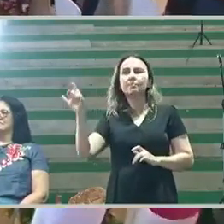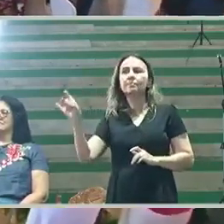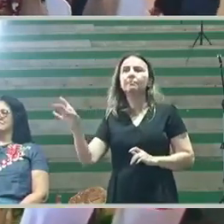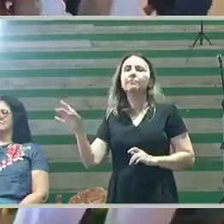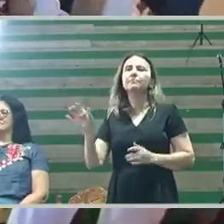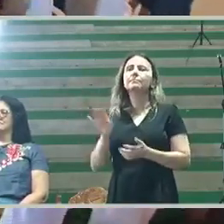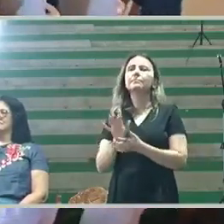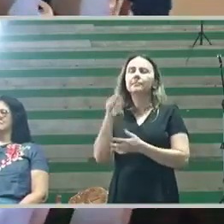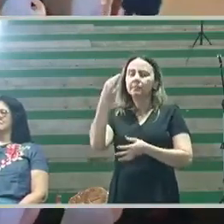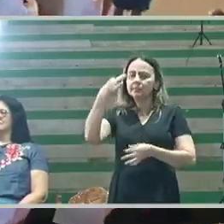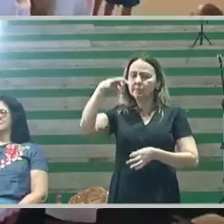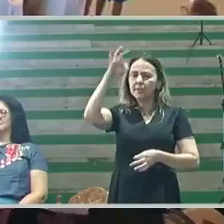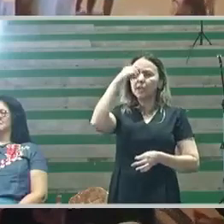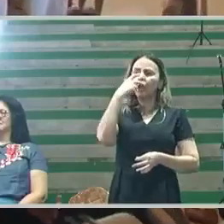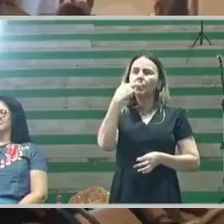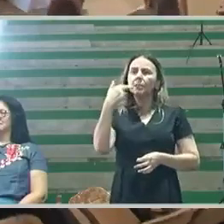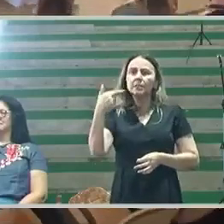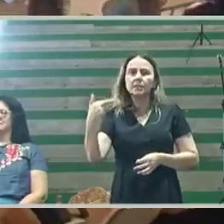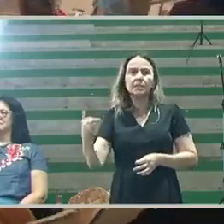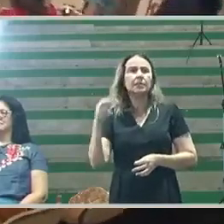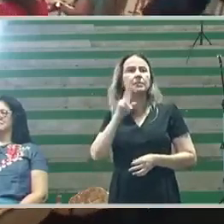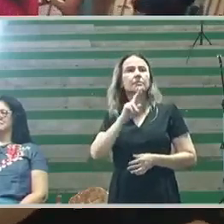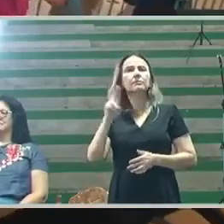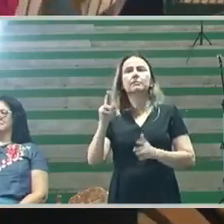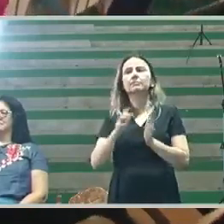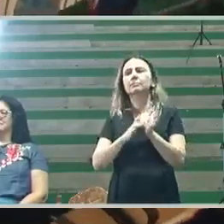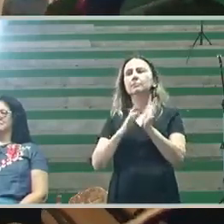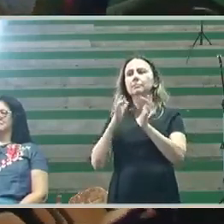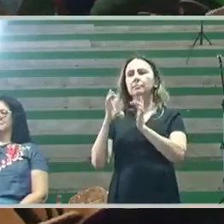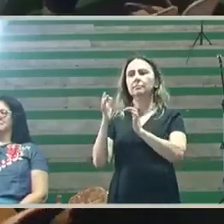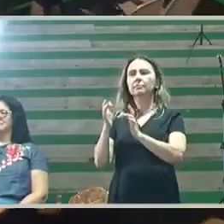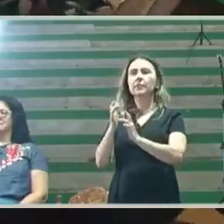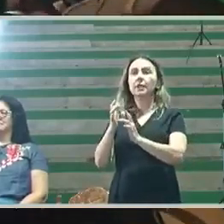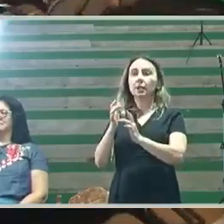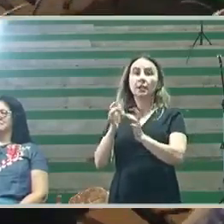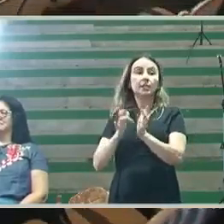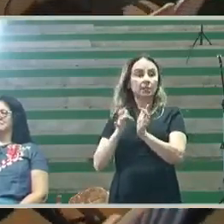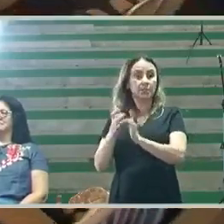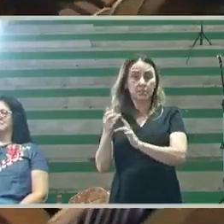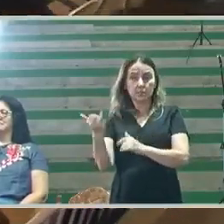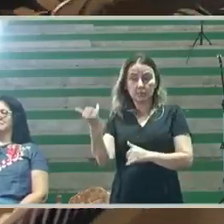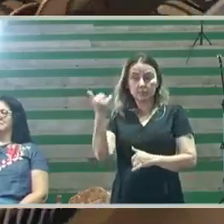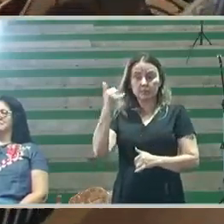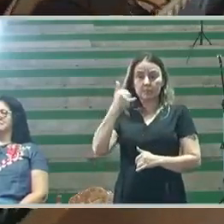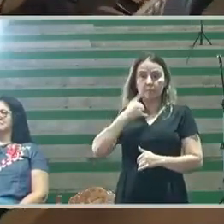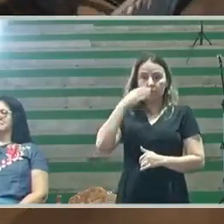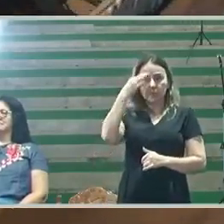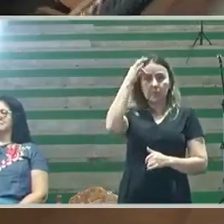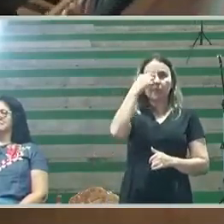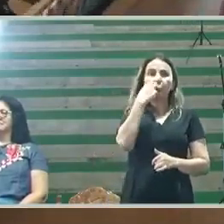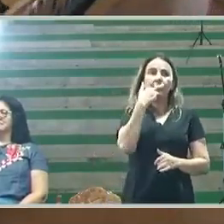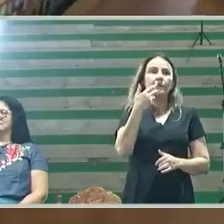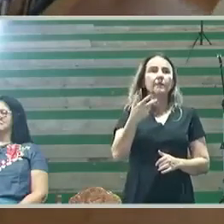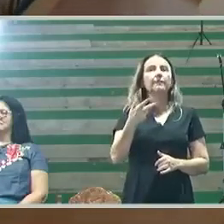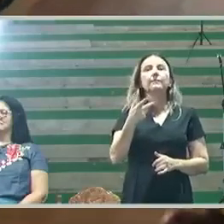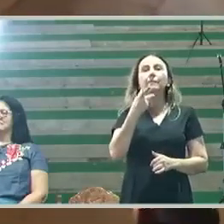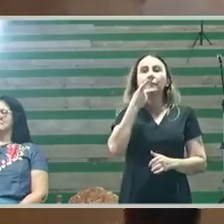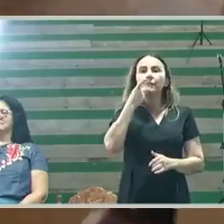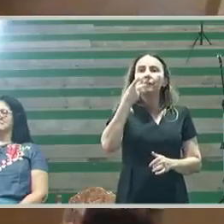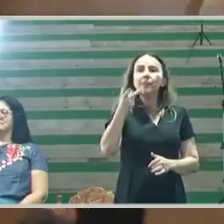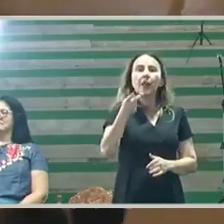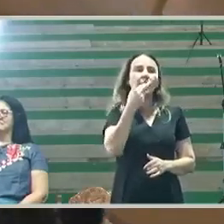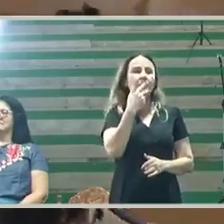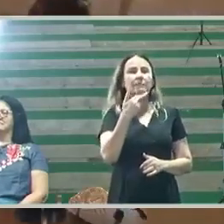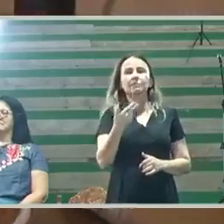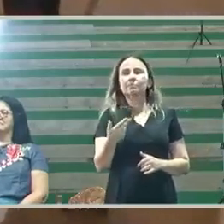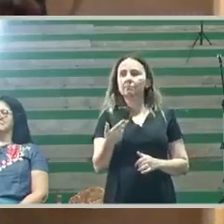Seja batizado com o Espírito Santo agora. Jesus está me dizendo, fale línguas, vai. Fale línguas, vai. Fale línguas,